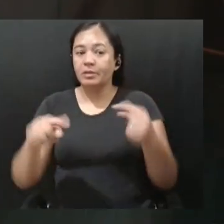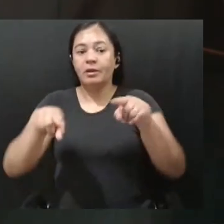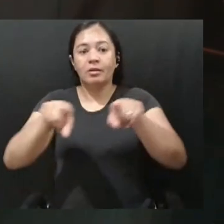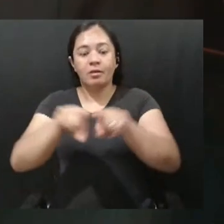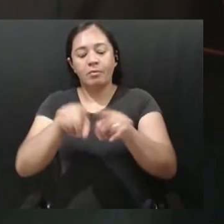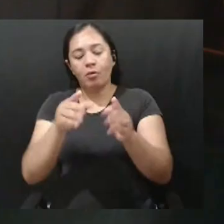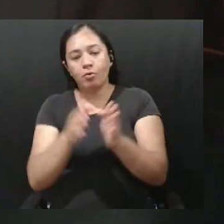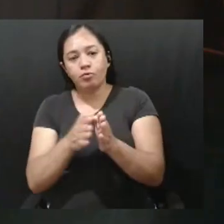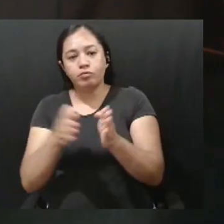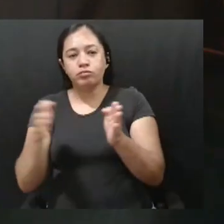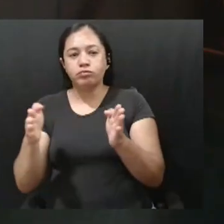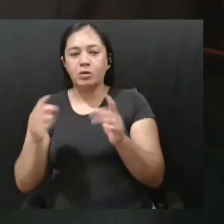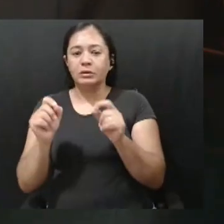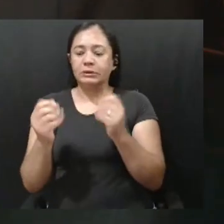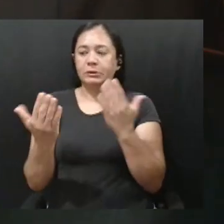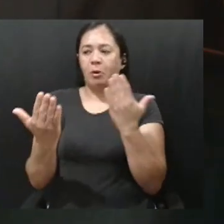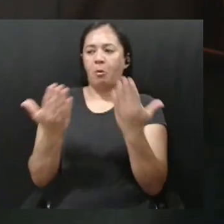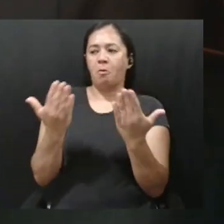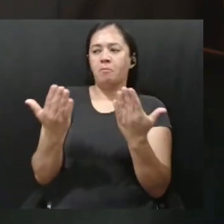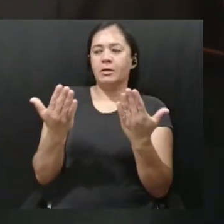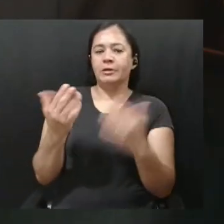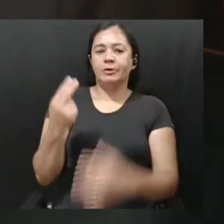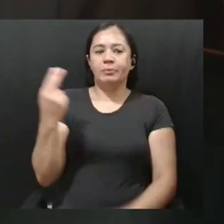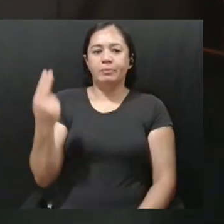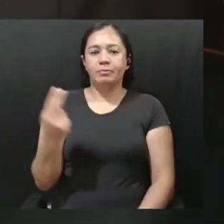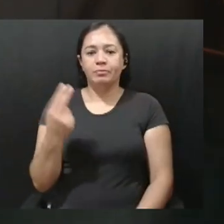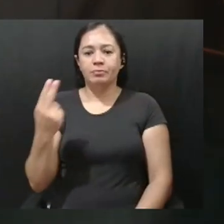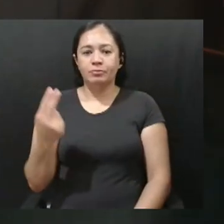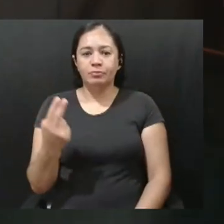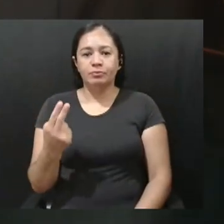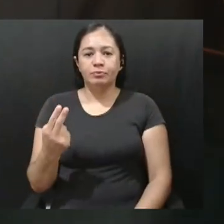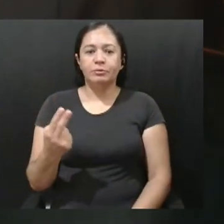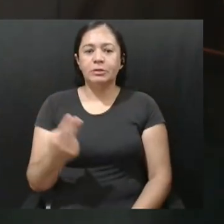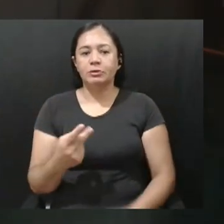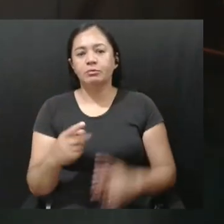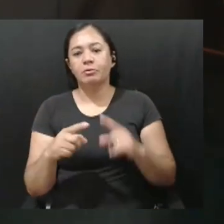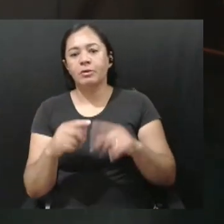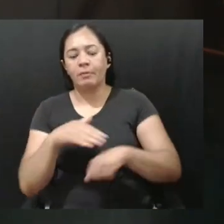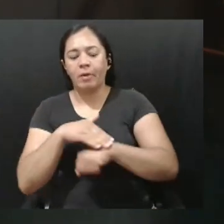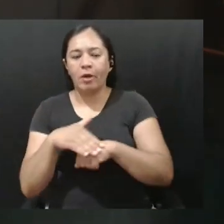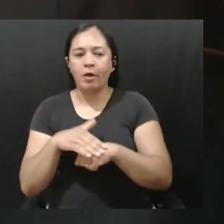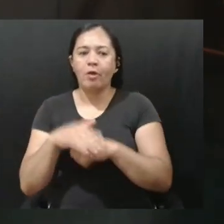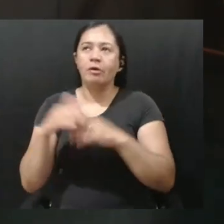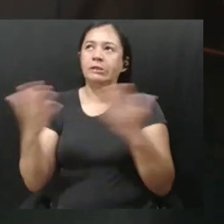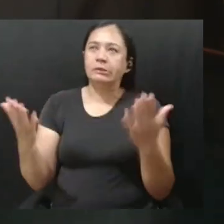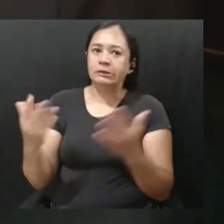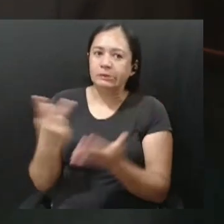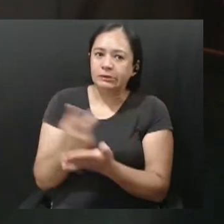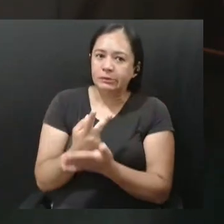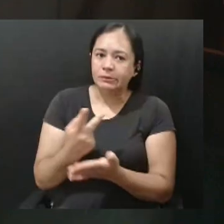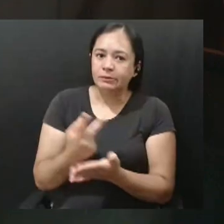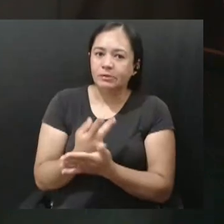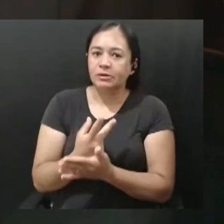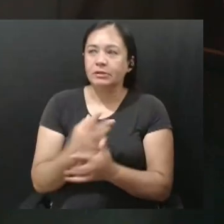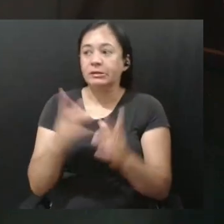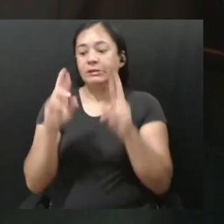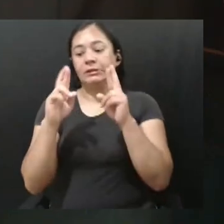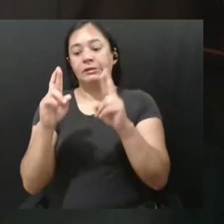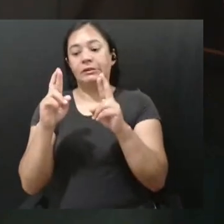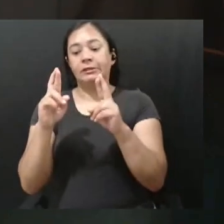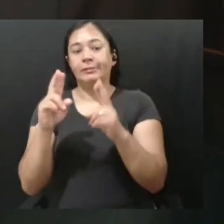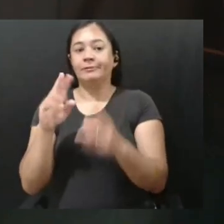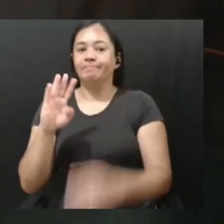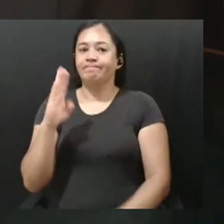comparações indesejadas, cobranças antigas, conversas atravessadas, expectativas irreais e aquele